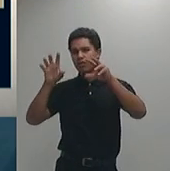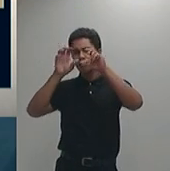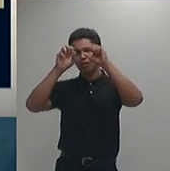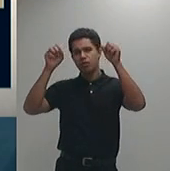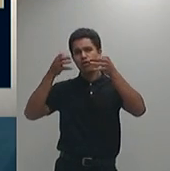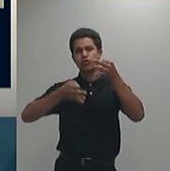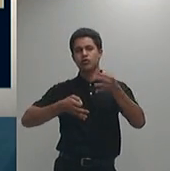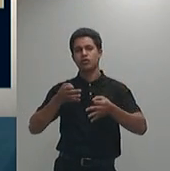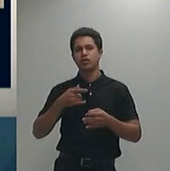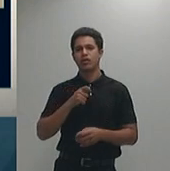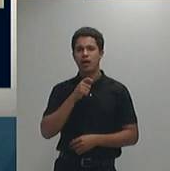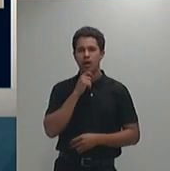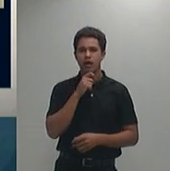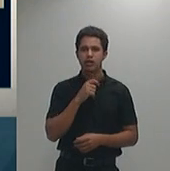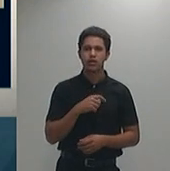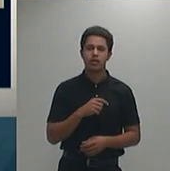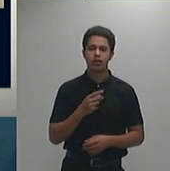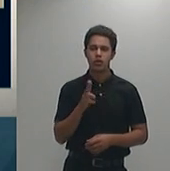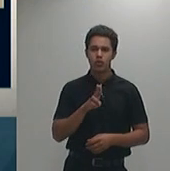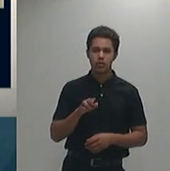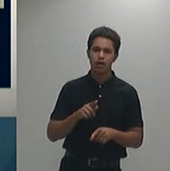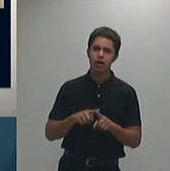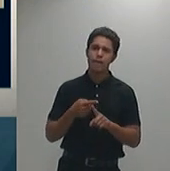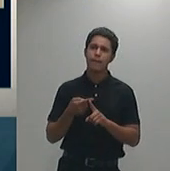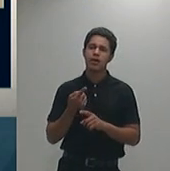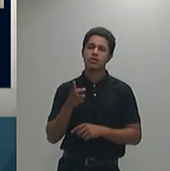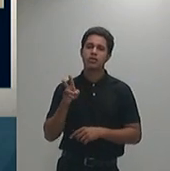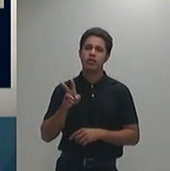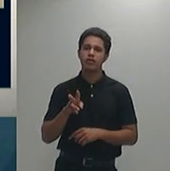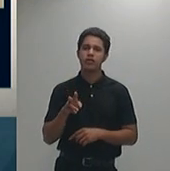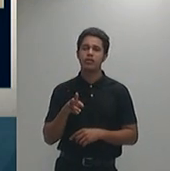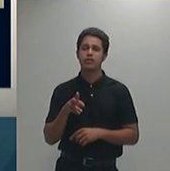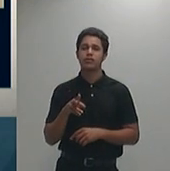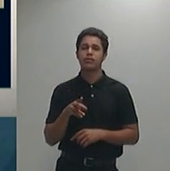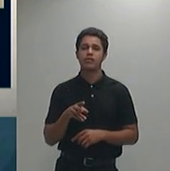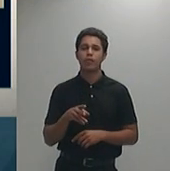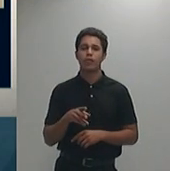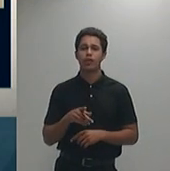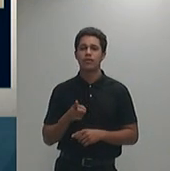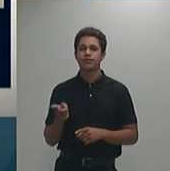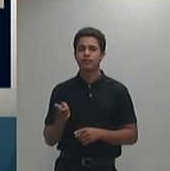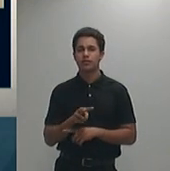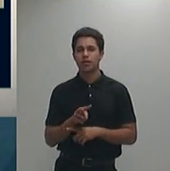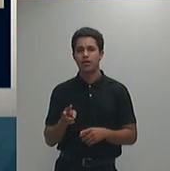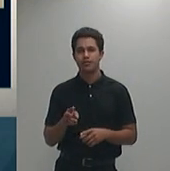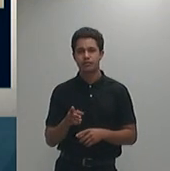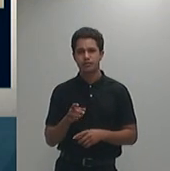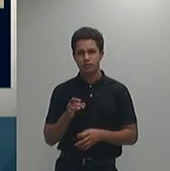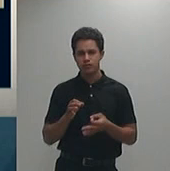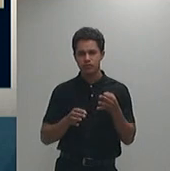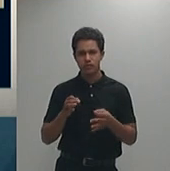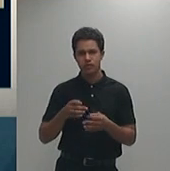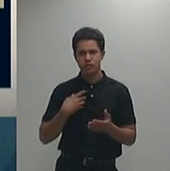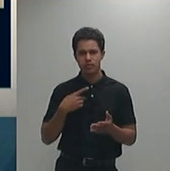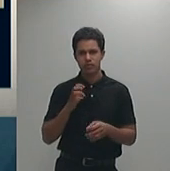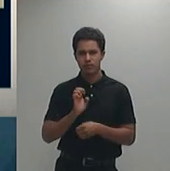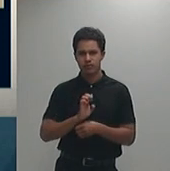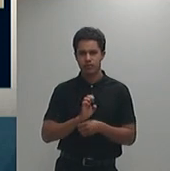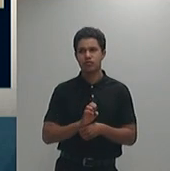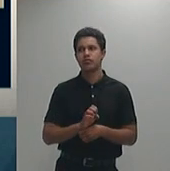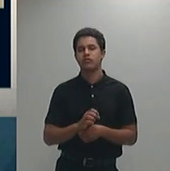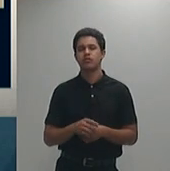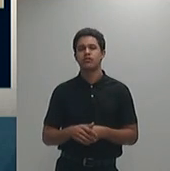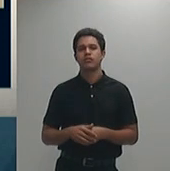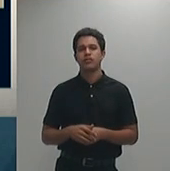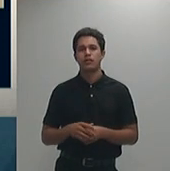se utilize mais de uma vez mais uma vez do dito paralelismo entre as jurisdições arbitral e está tão importa